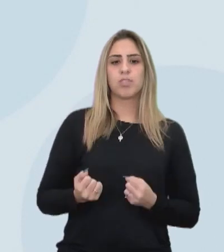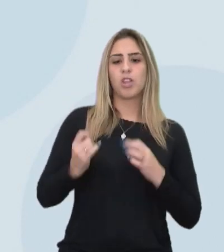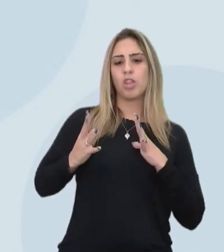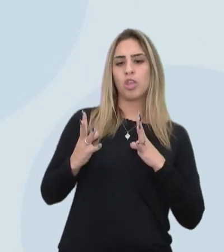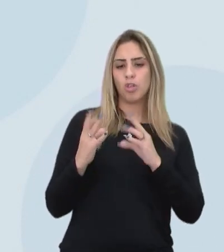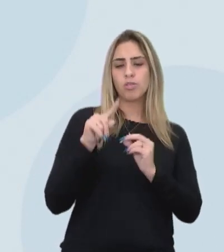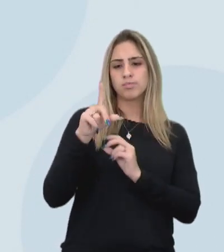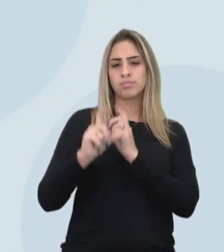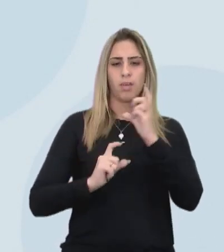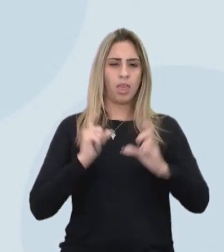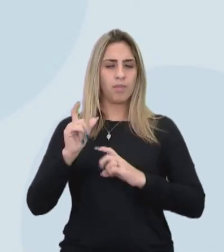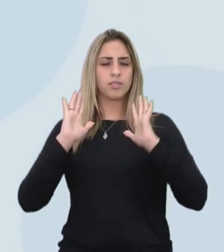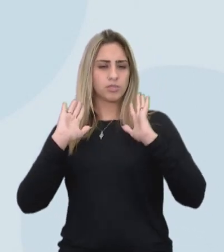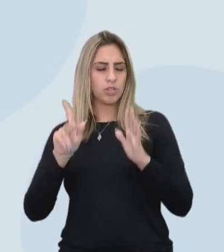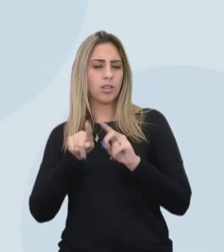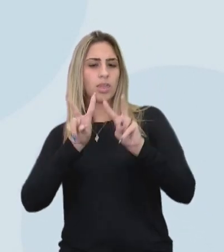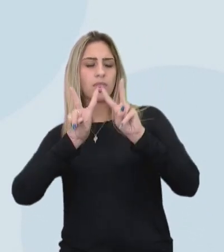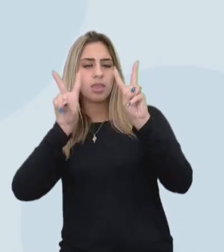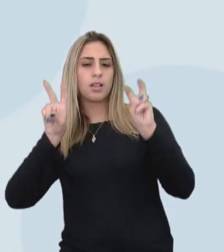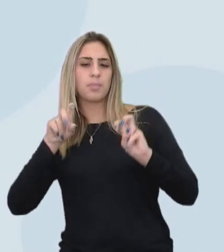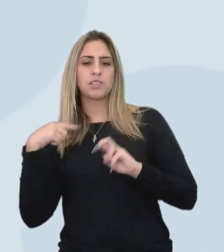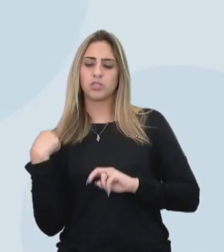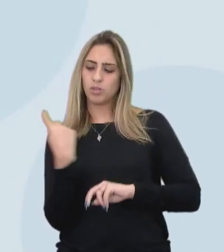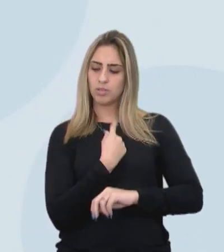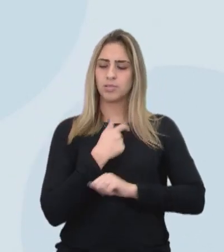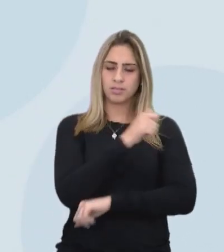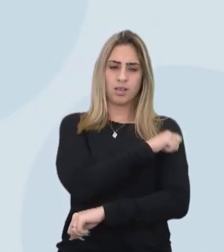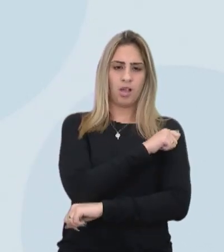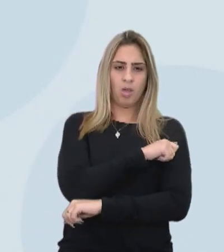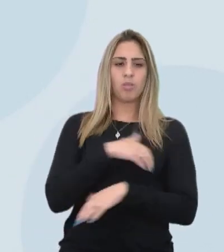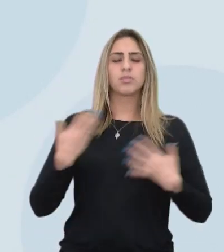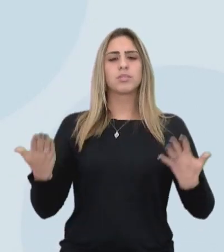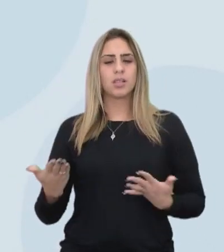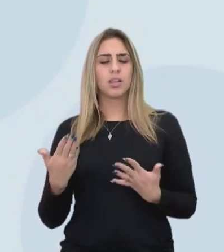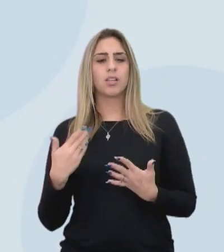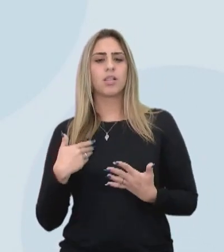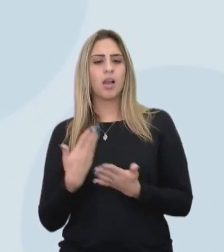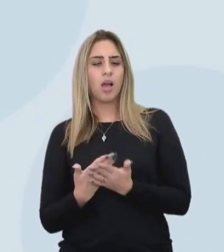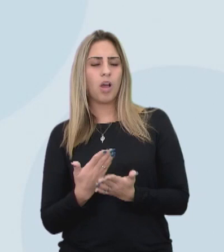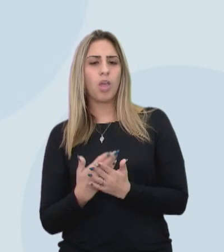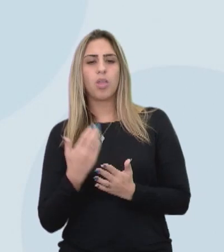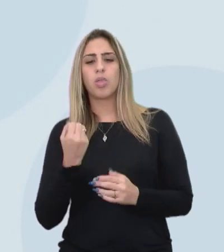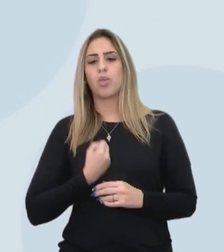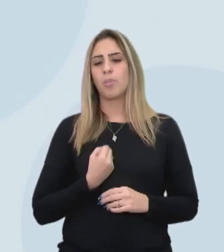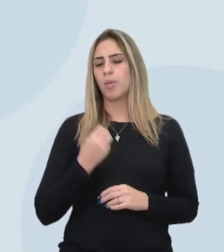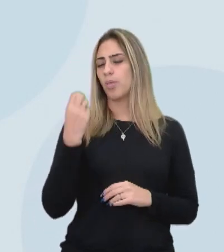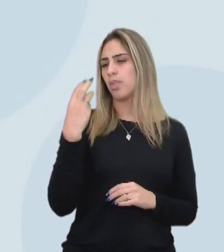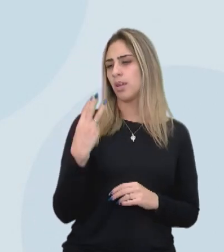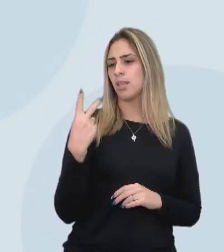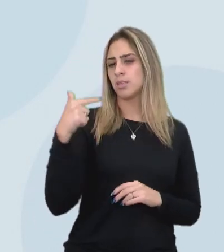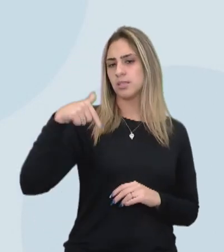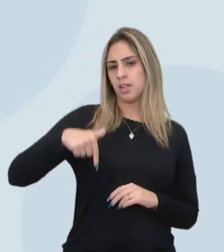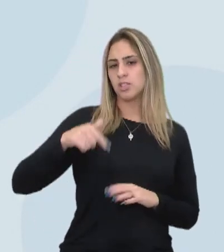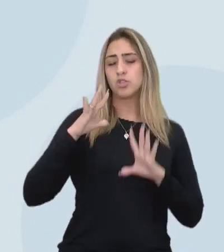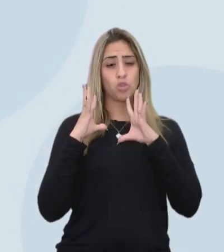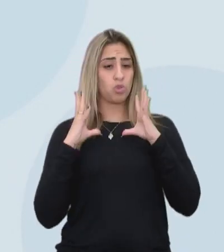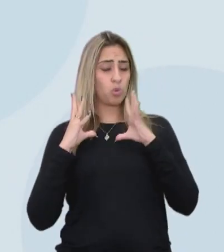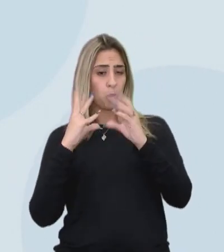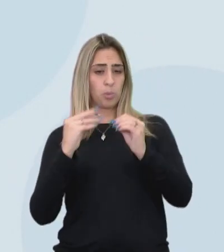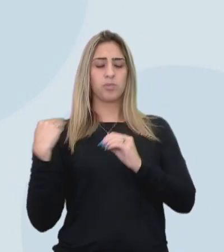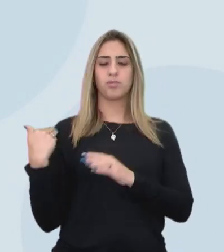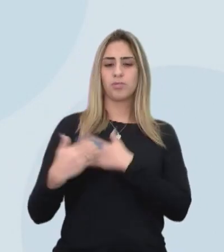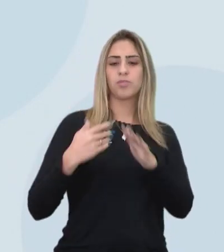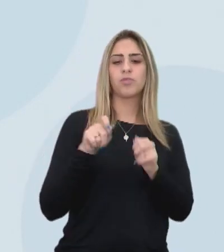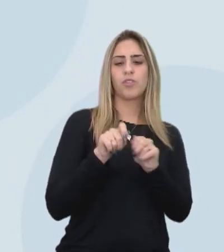essas palavras que foram aí temáticas das nossas aulas. Se a gente está na aula de número 37, quer dizer que tudo isso daí foi